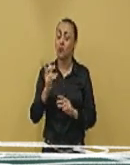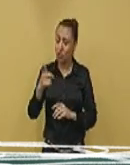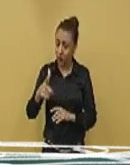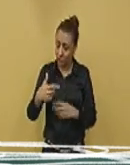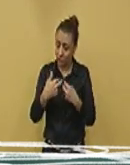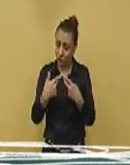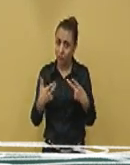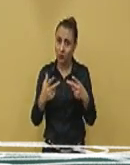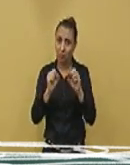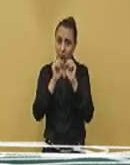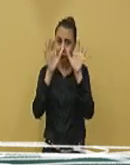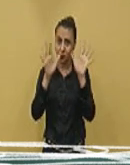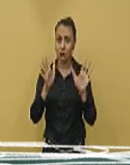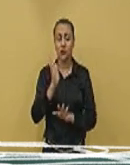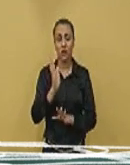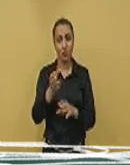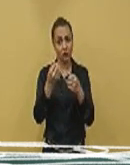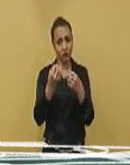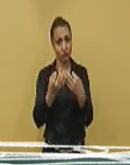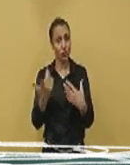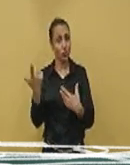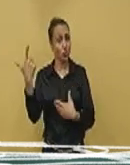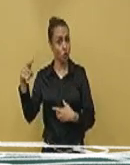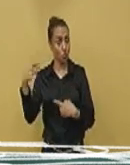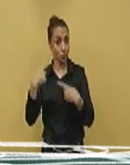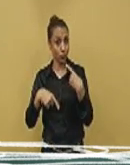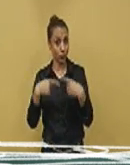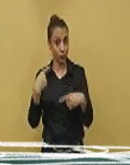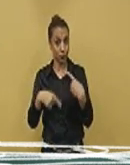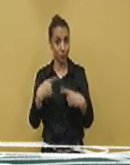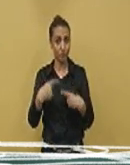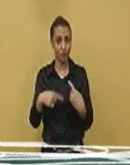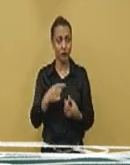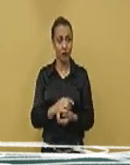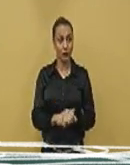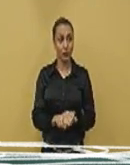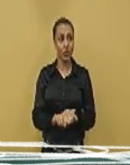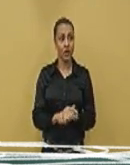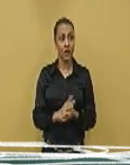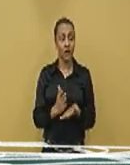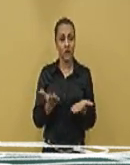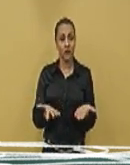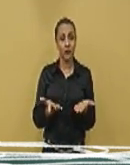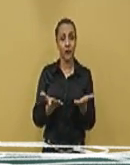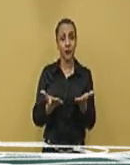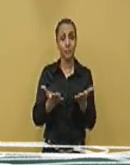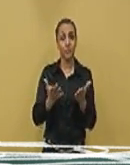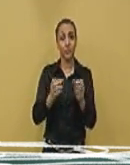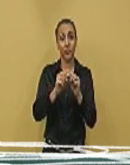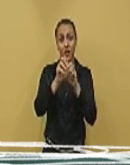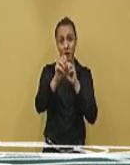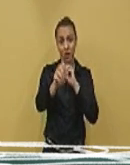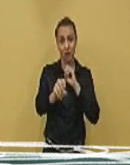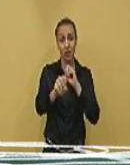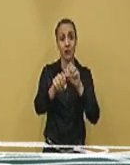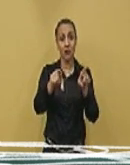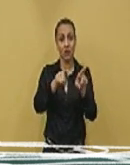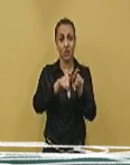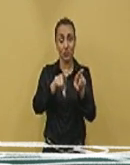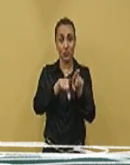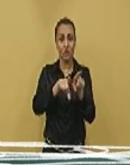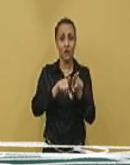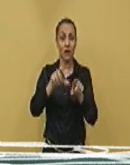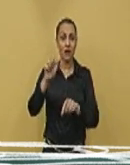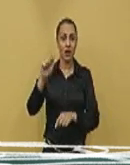vez, no outro debate, ou não sei se foi no debate, sobre a EAD e a matriz Andifes,